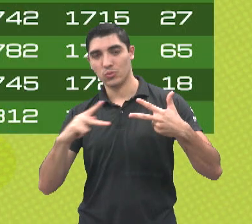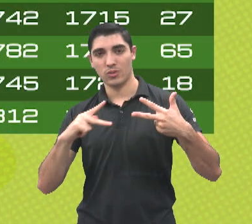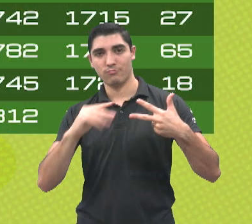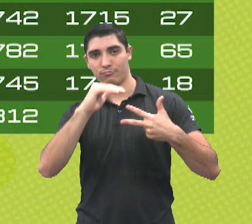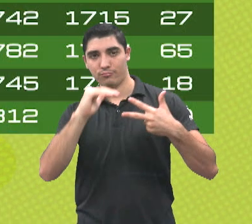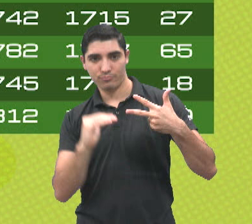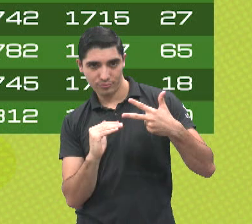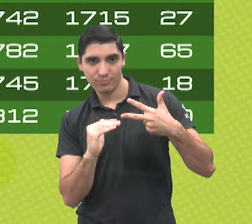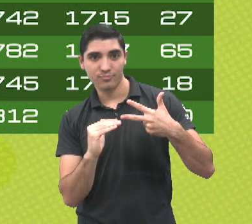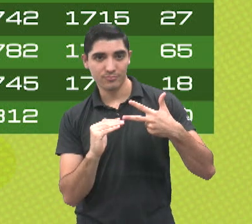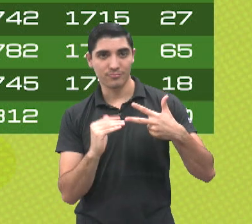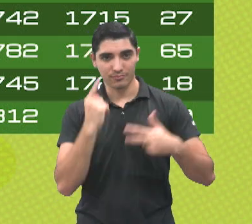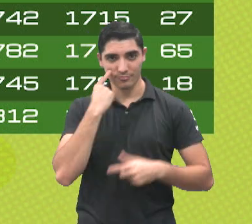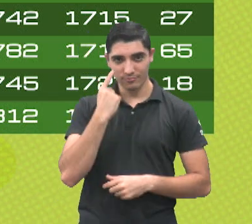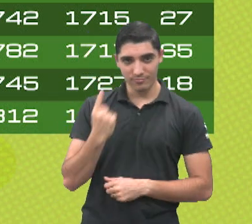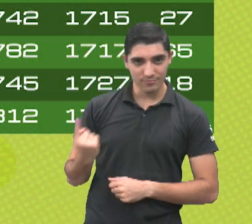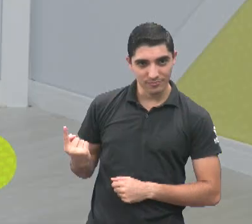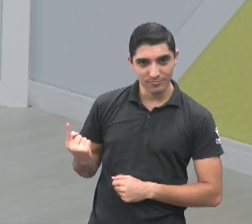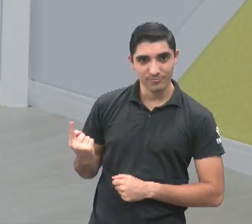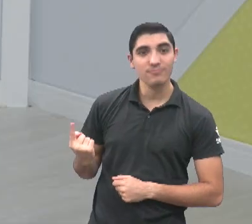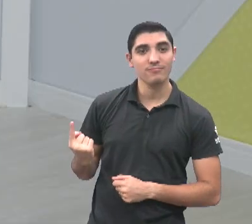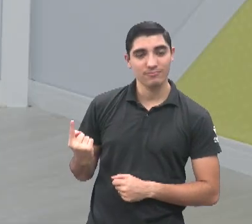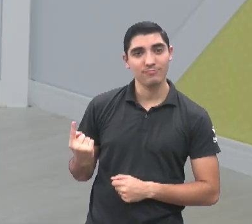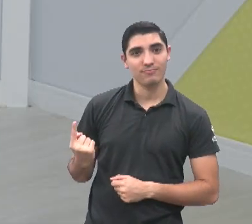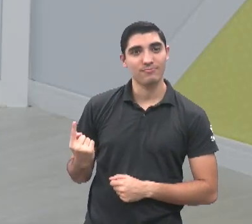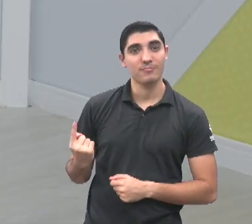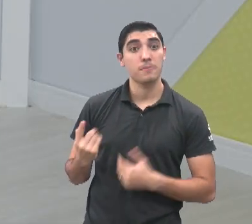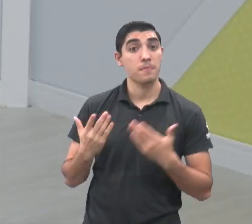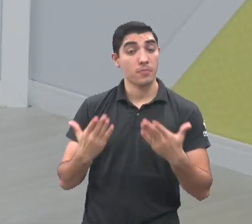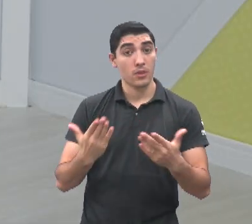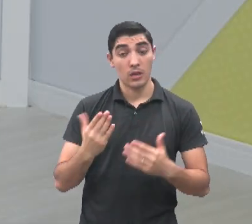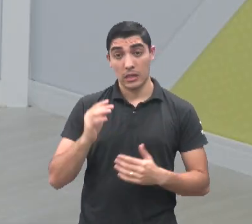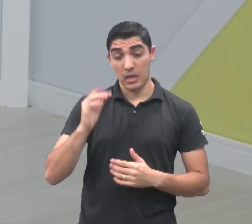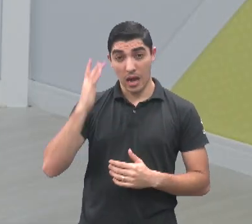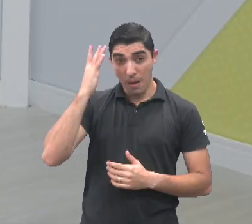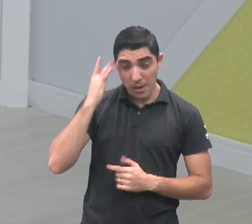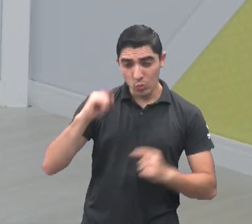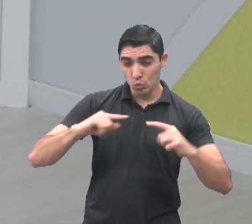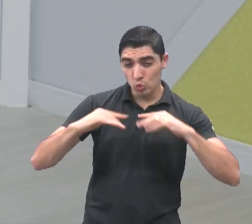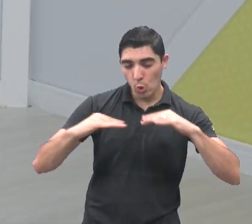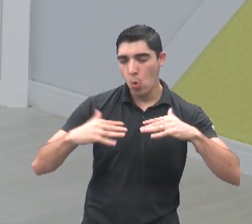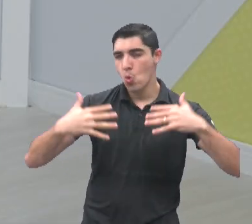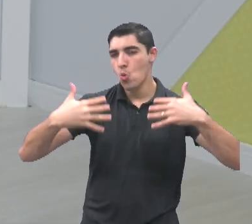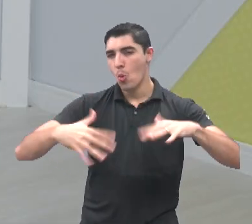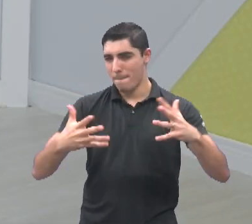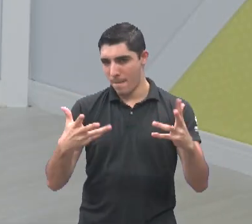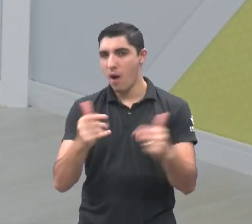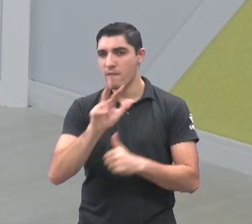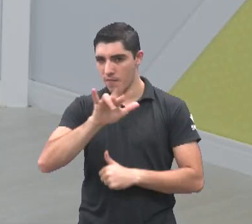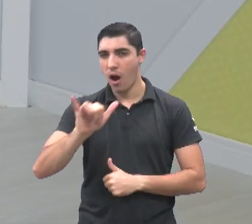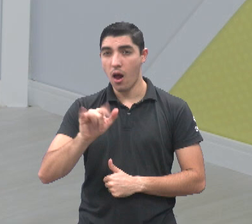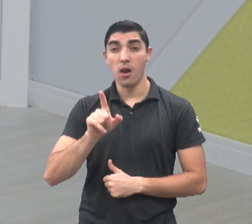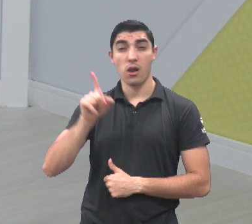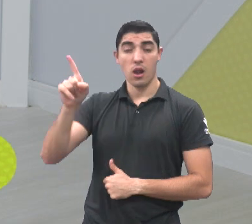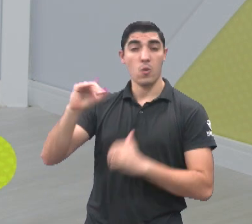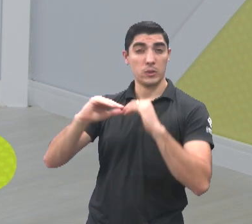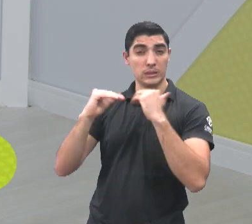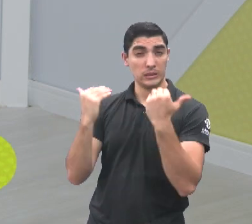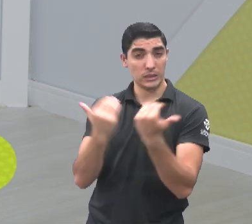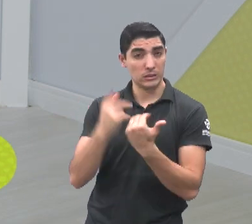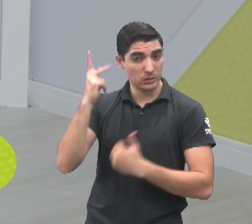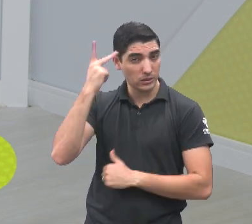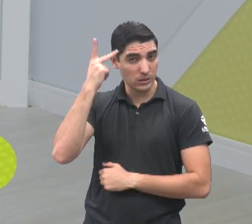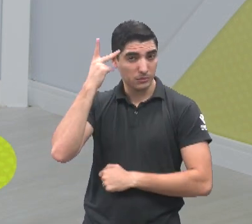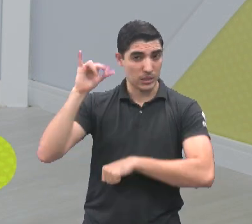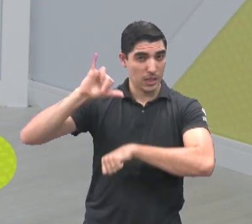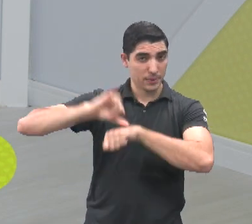Paulistano e perdeu para o Unifacisa. Ou seja, um jogão de basquetebol amanhã lá no ginásio Antônio Prado Júnior, um ginásio mais acanhado, mas